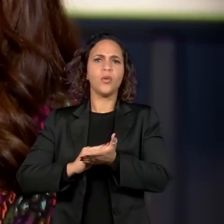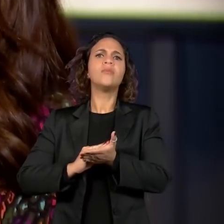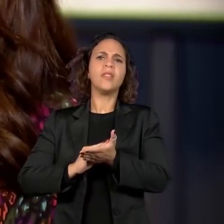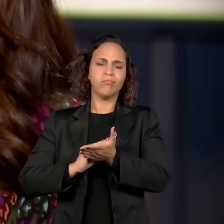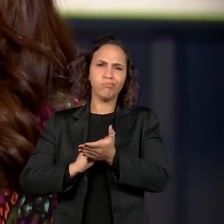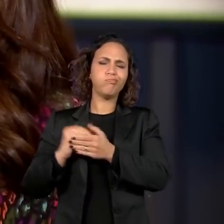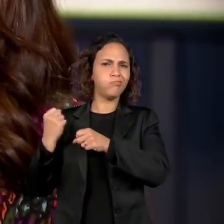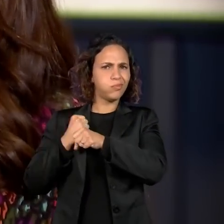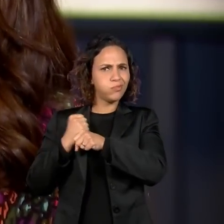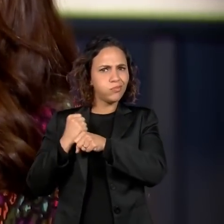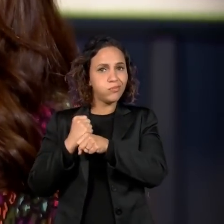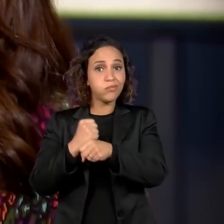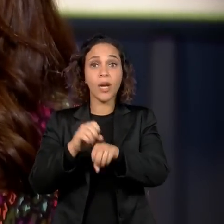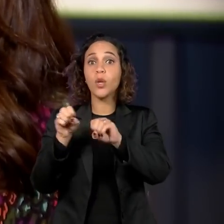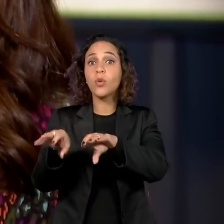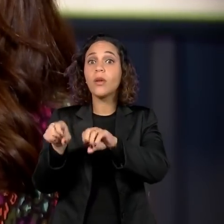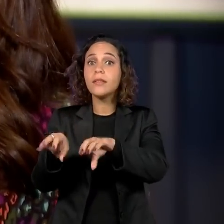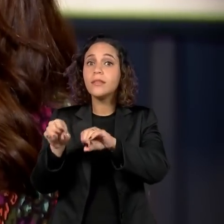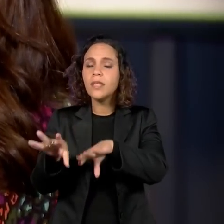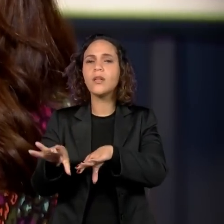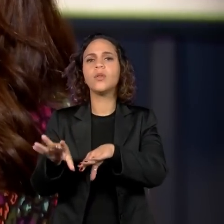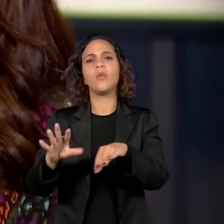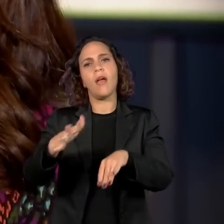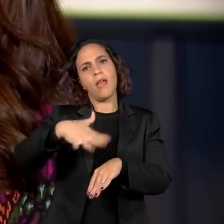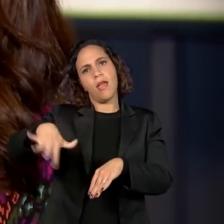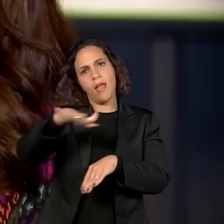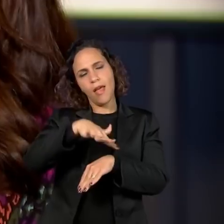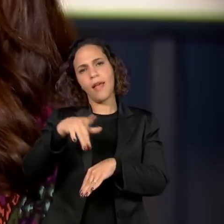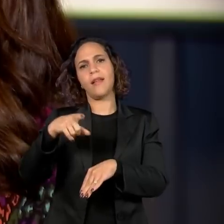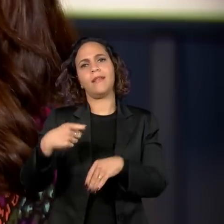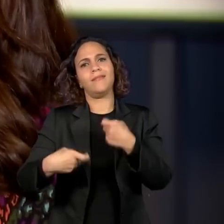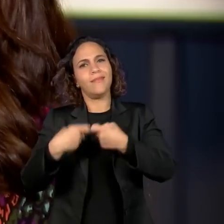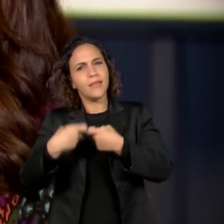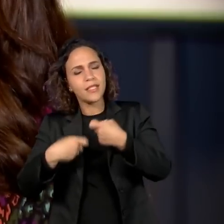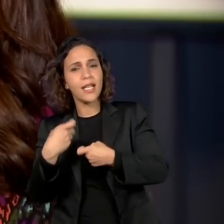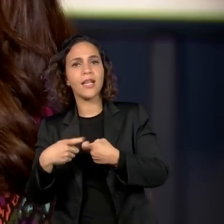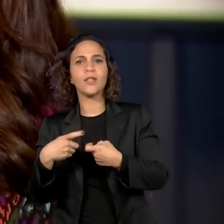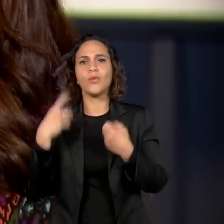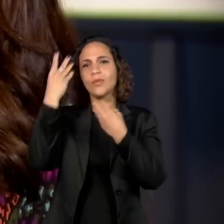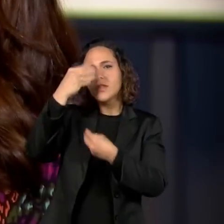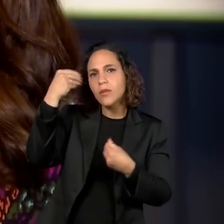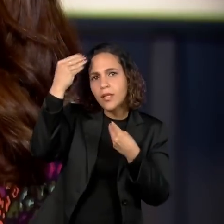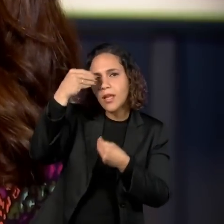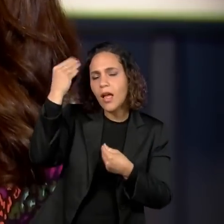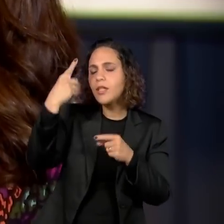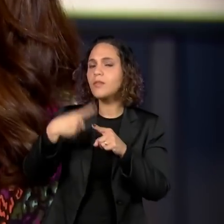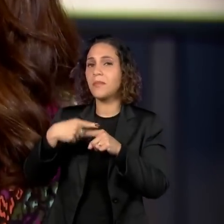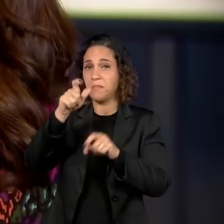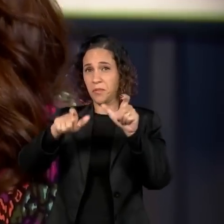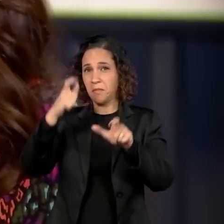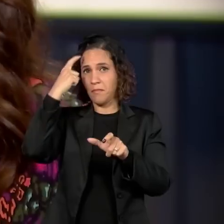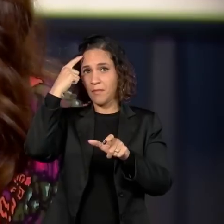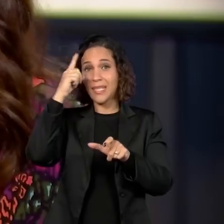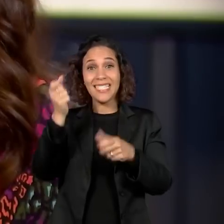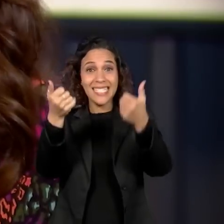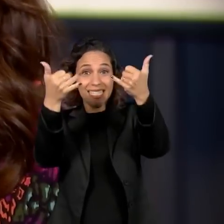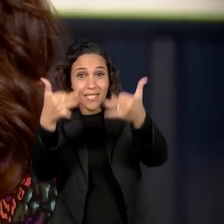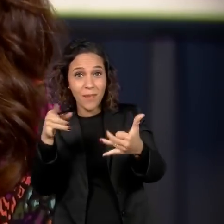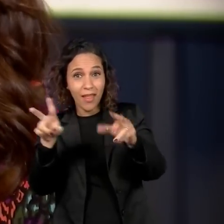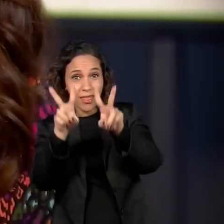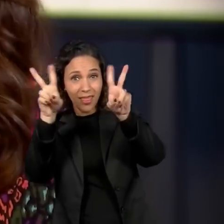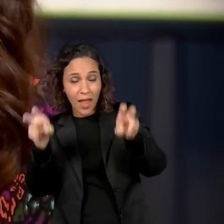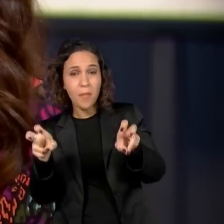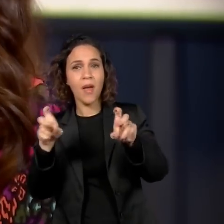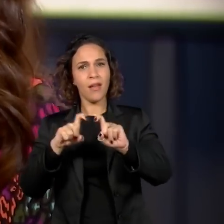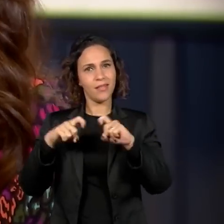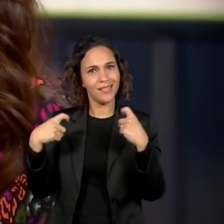hoje de educação sexual mesmo, porque as pessoas têm essa ideia, Taz, de que falar sobre sexualidade é